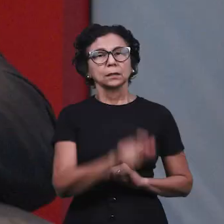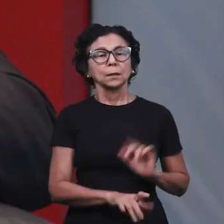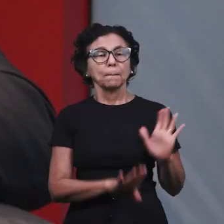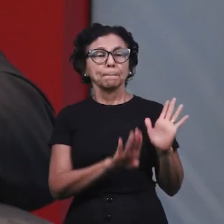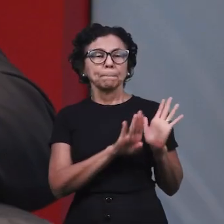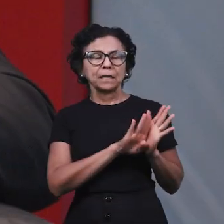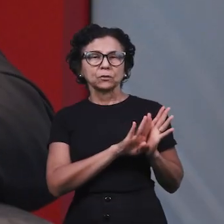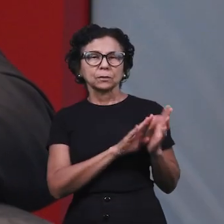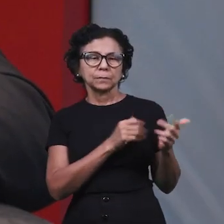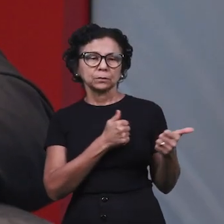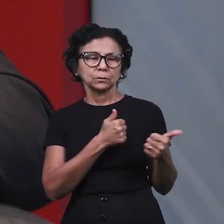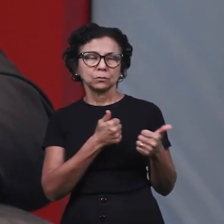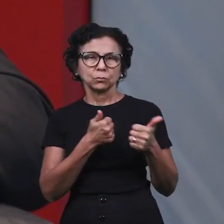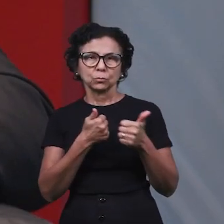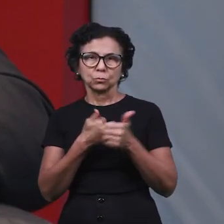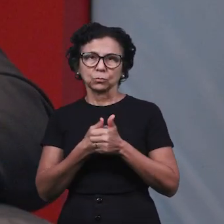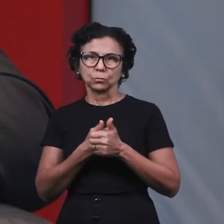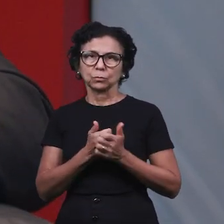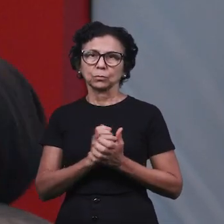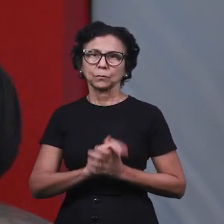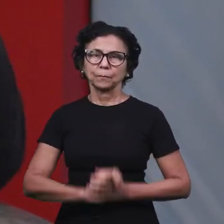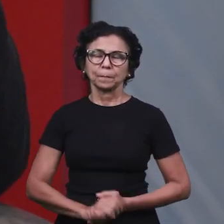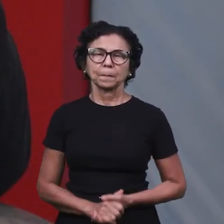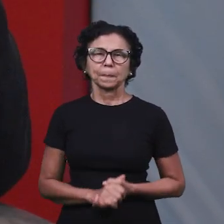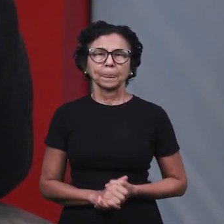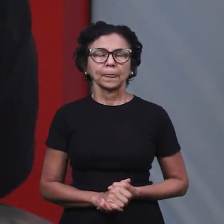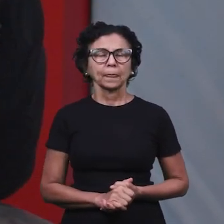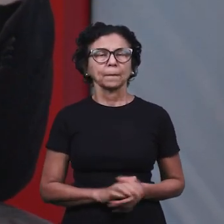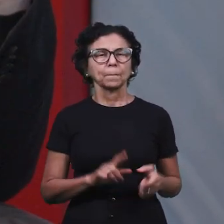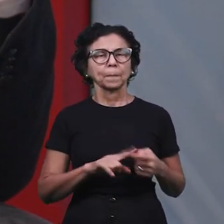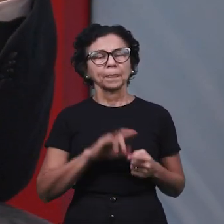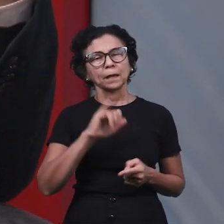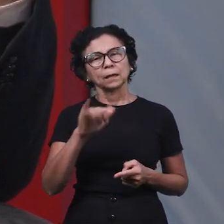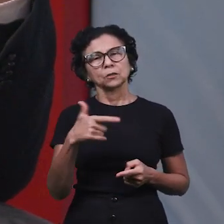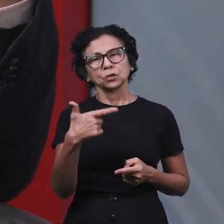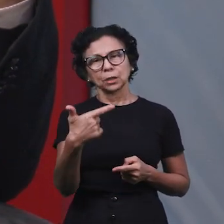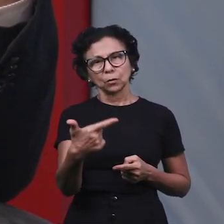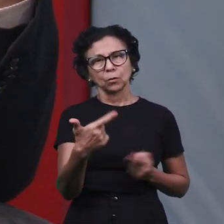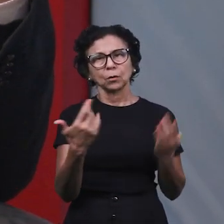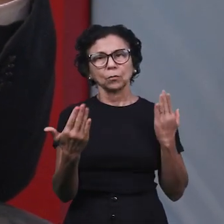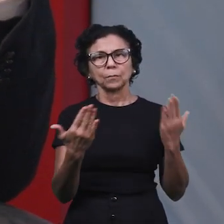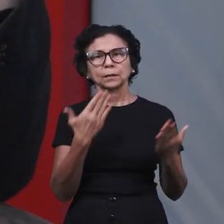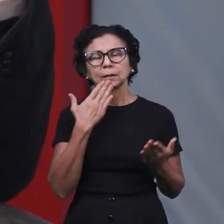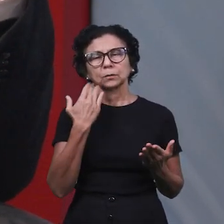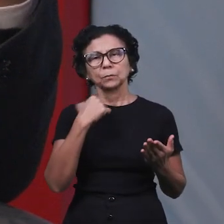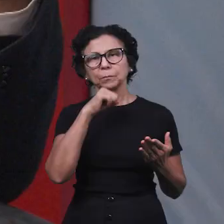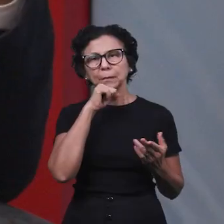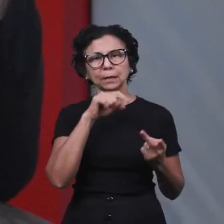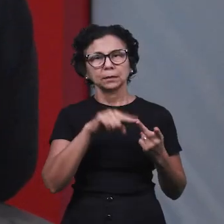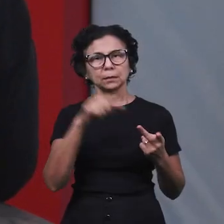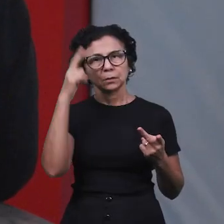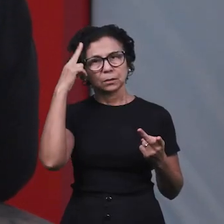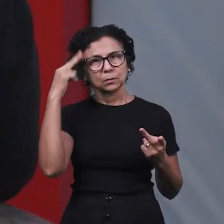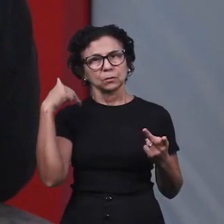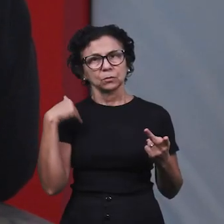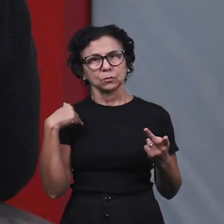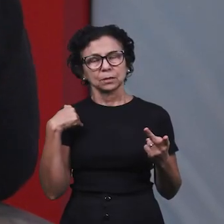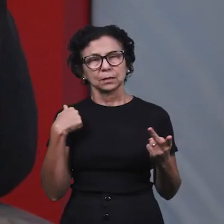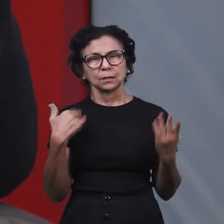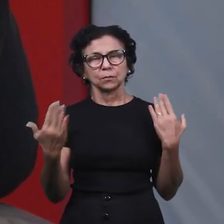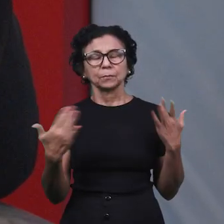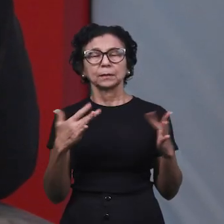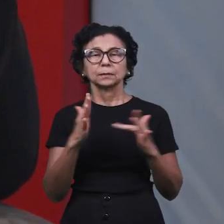era trazer Benjamim. Porque Jacó é tipo do pai. Jacó é tipo do pai. José é